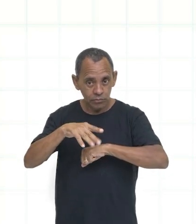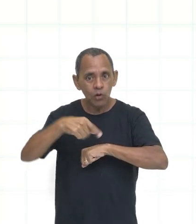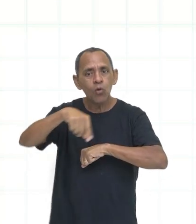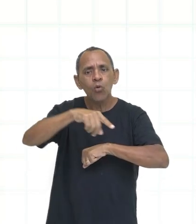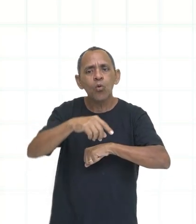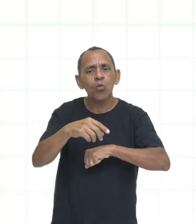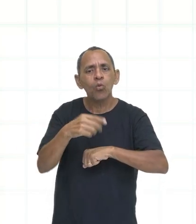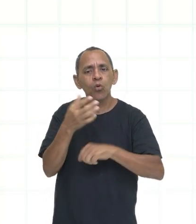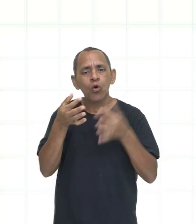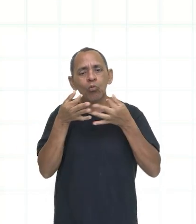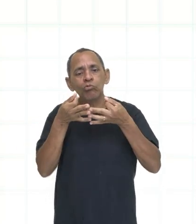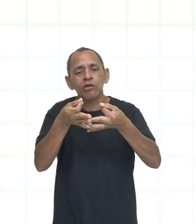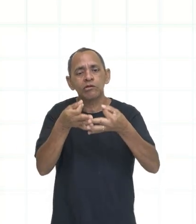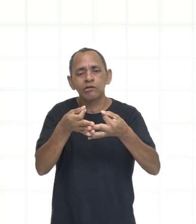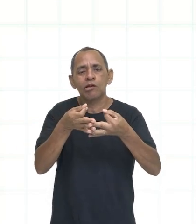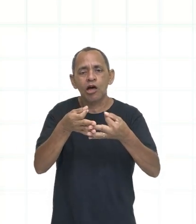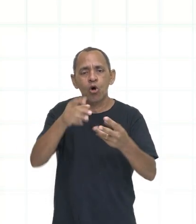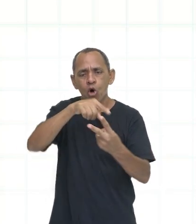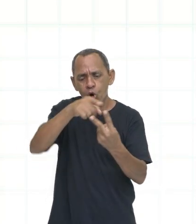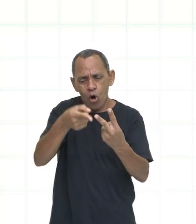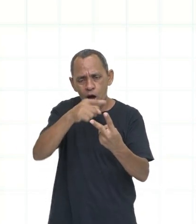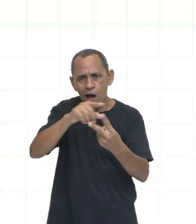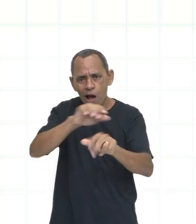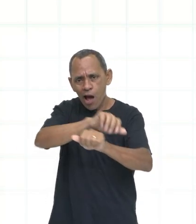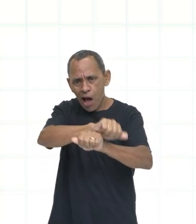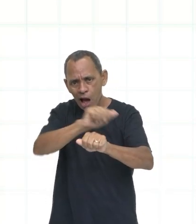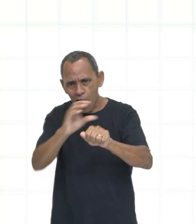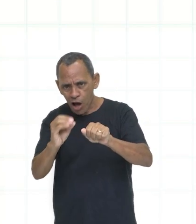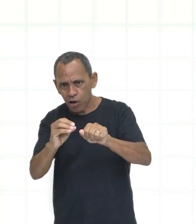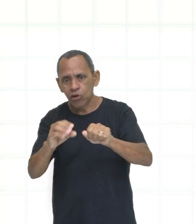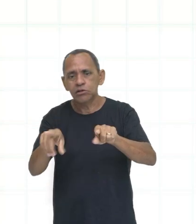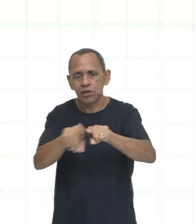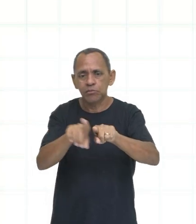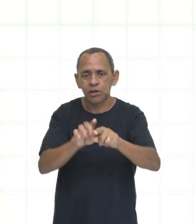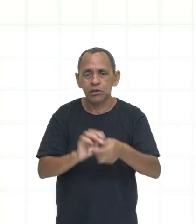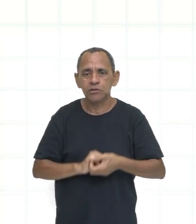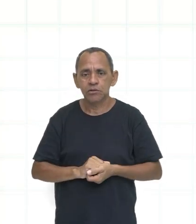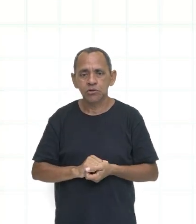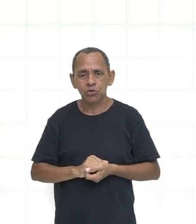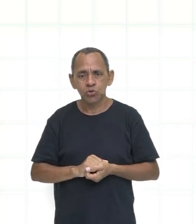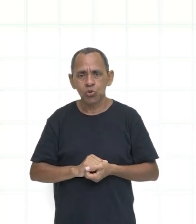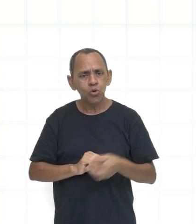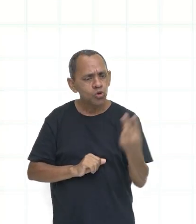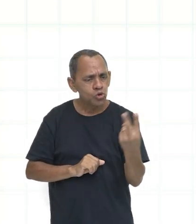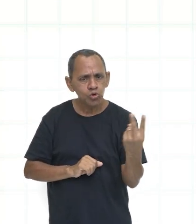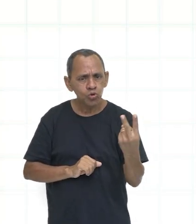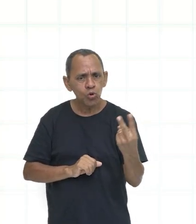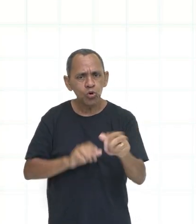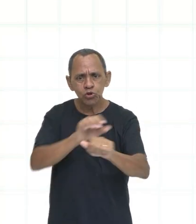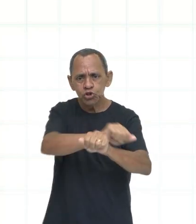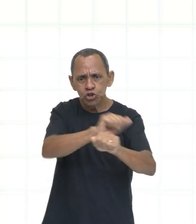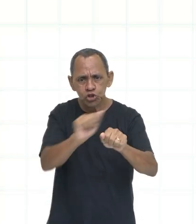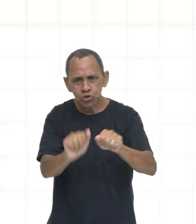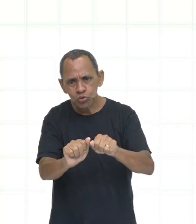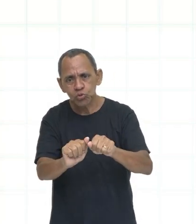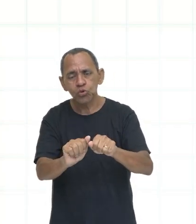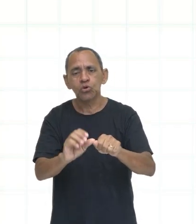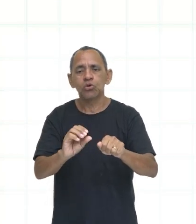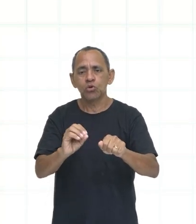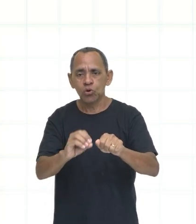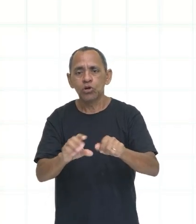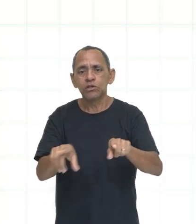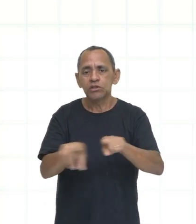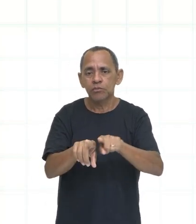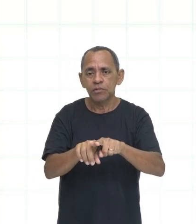diferença entre esses dois artigos, tá? Que ambos são artigos indefinidos, o que muda é a situação de uso de um ou de